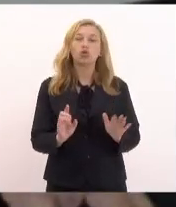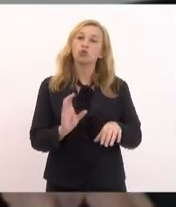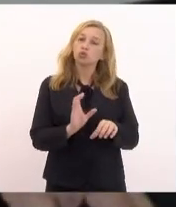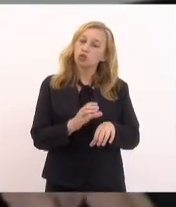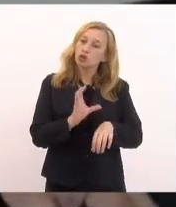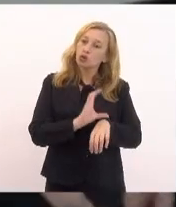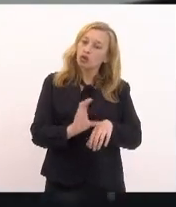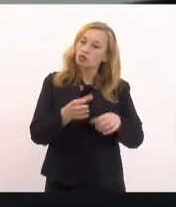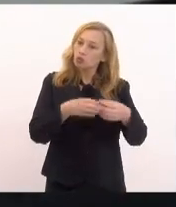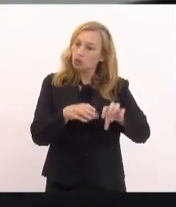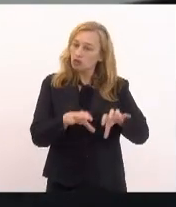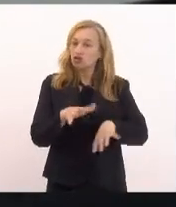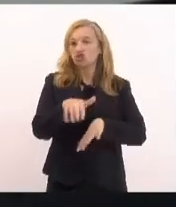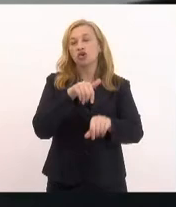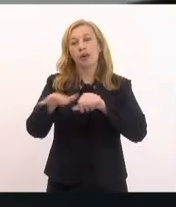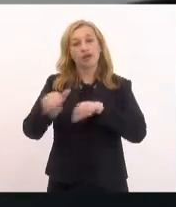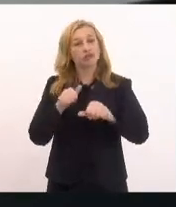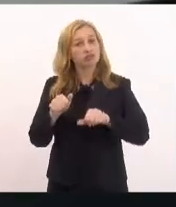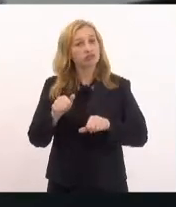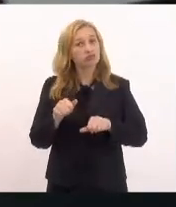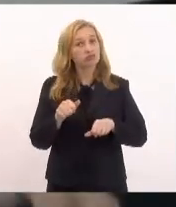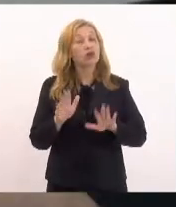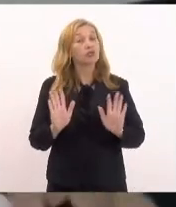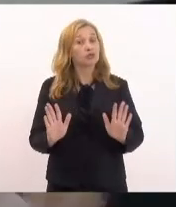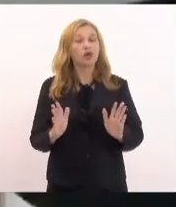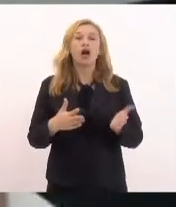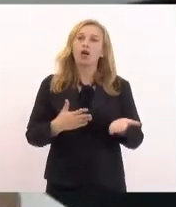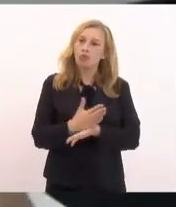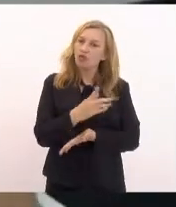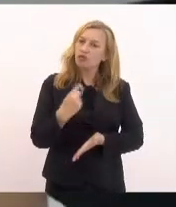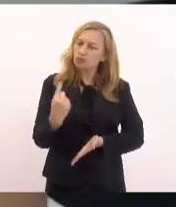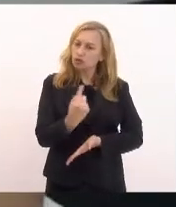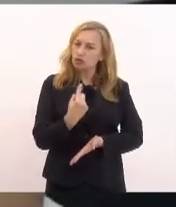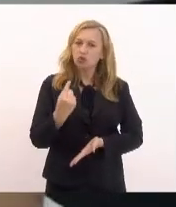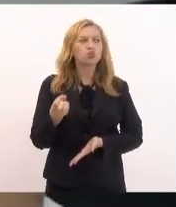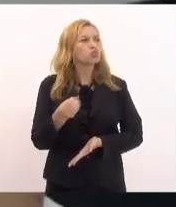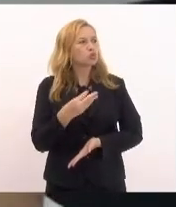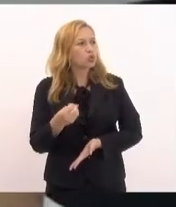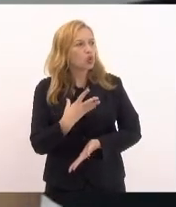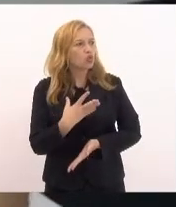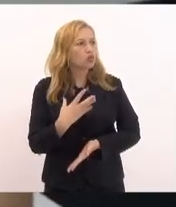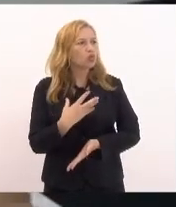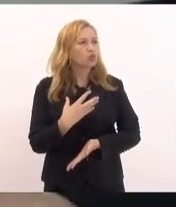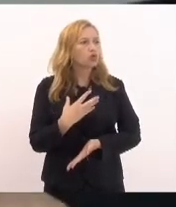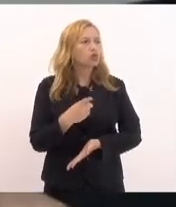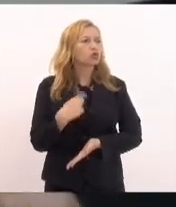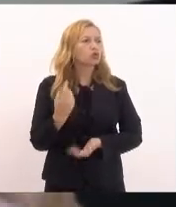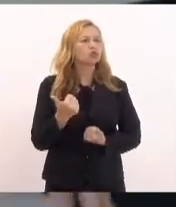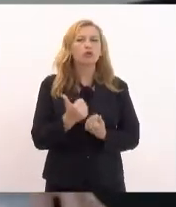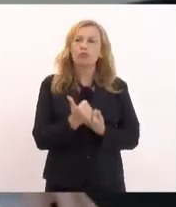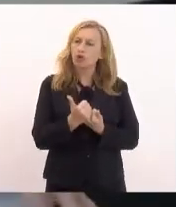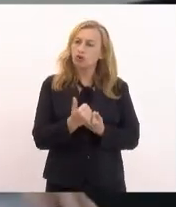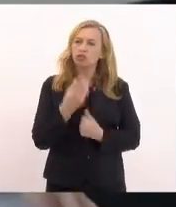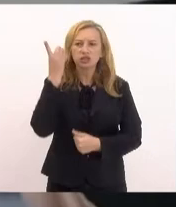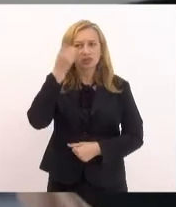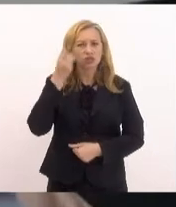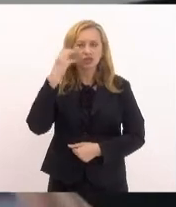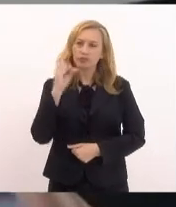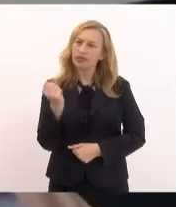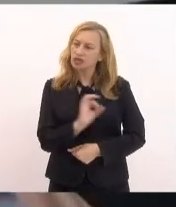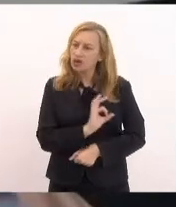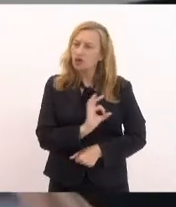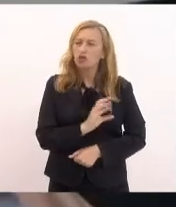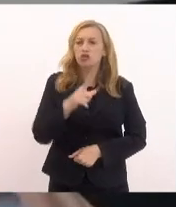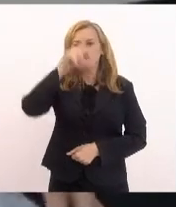concursados sejam chamados. Aliás, nós aprovamos, né, recentemente, inclusive, com o nosso apoio, deputada Marta Rocha, deputado